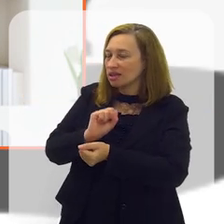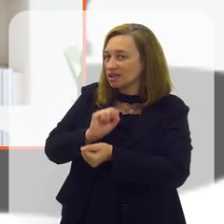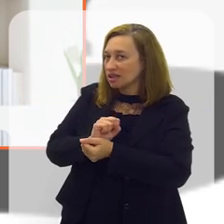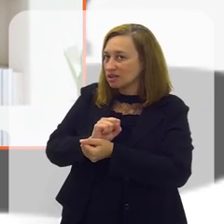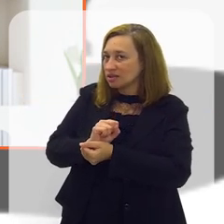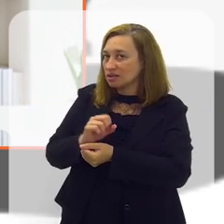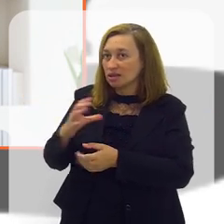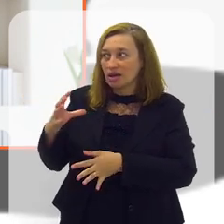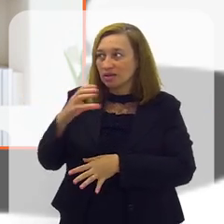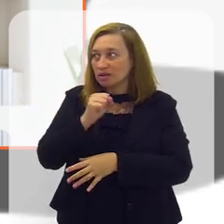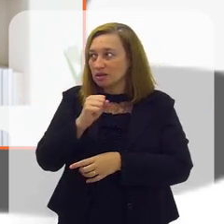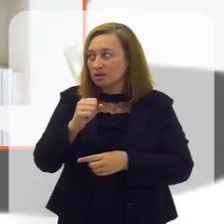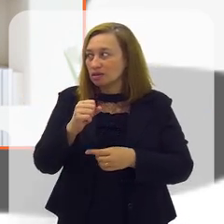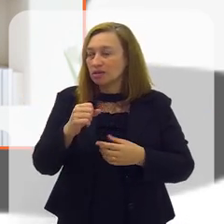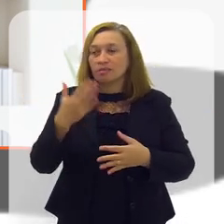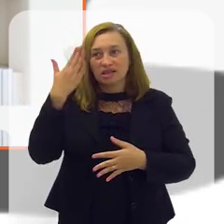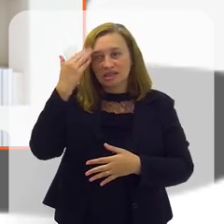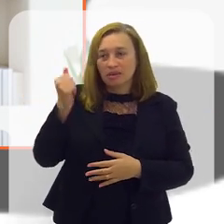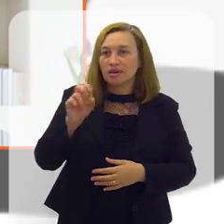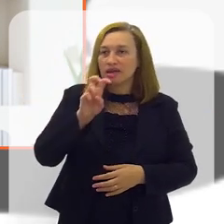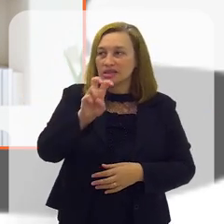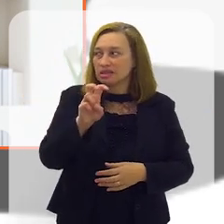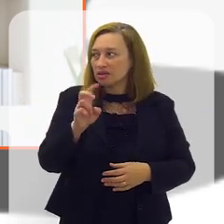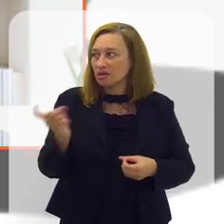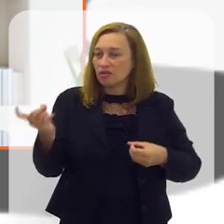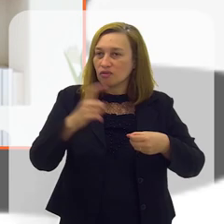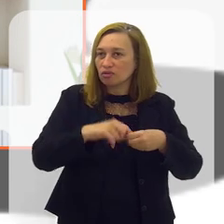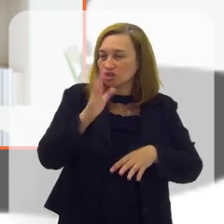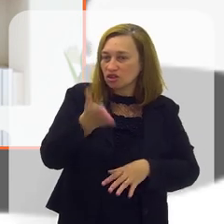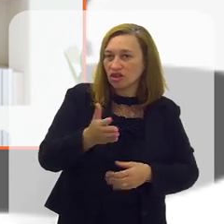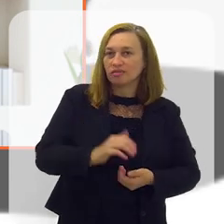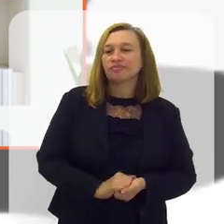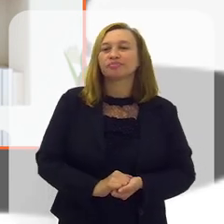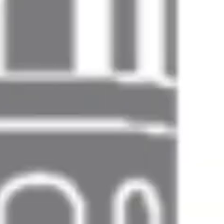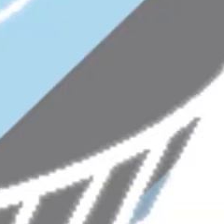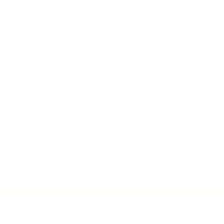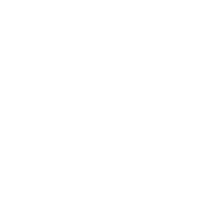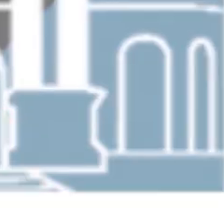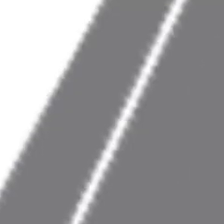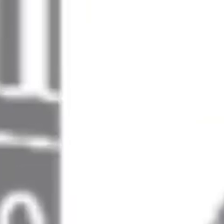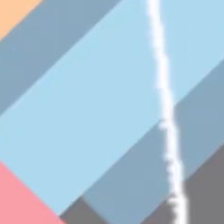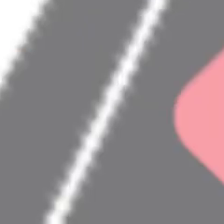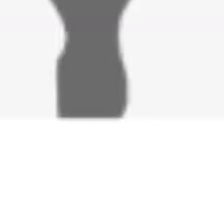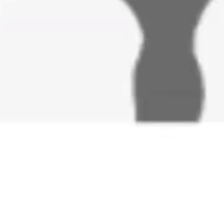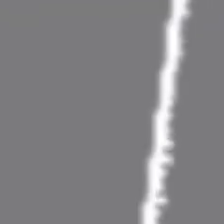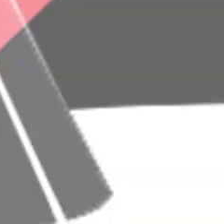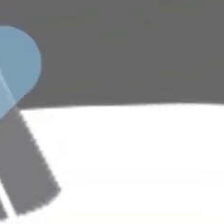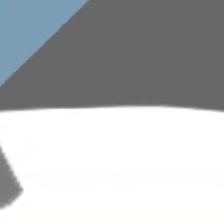espectador vai ficar aqui coladinho conosco, louco para saber as outras 5 e a gente volta já já. Tá?